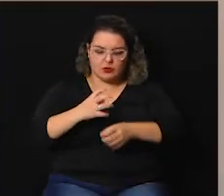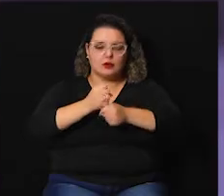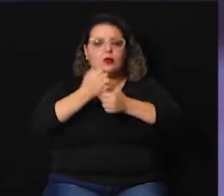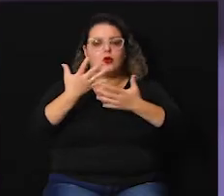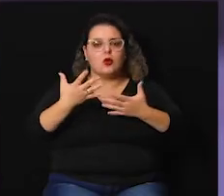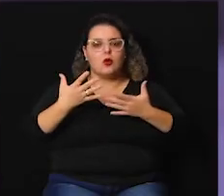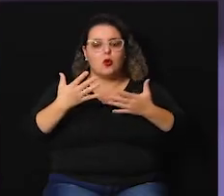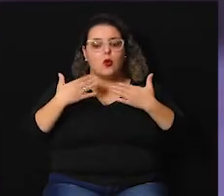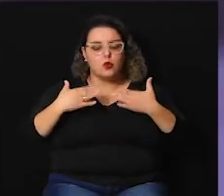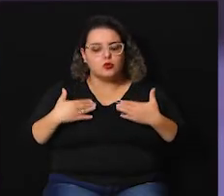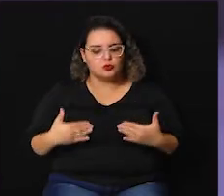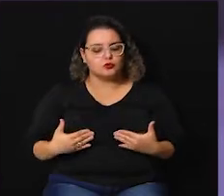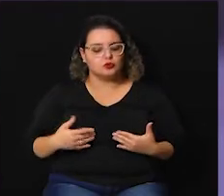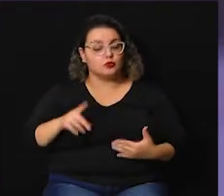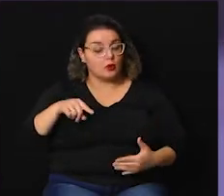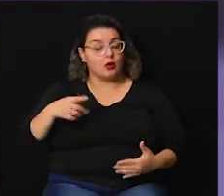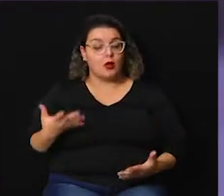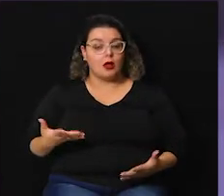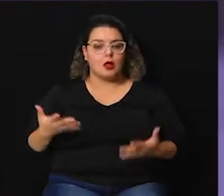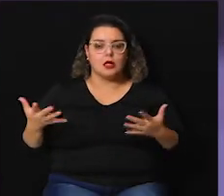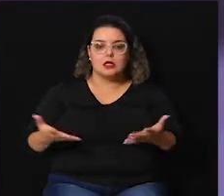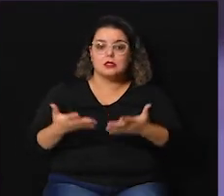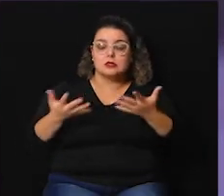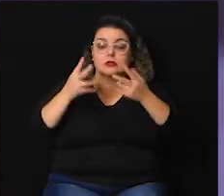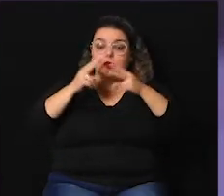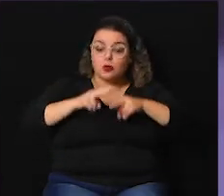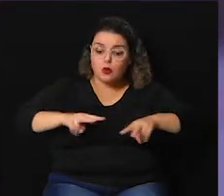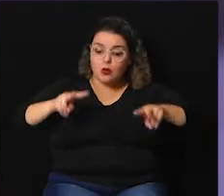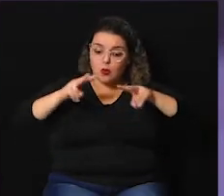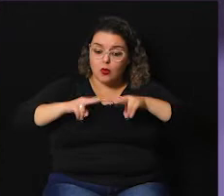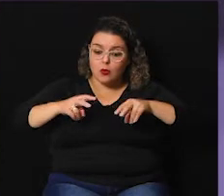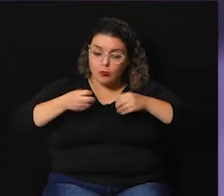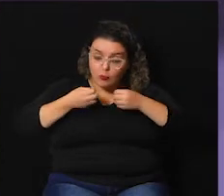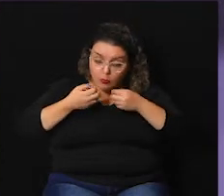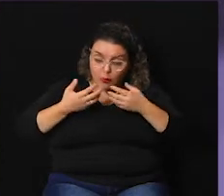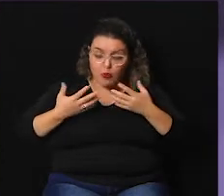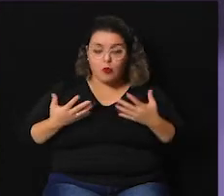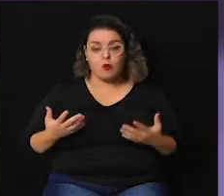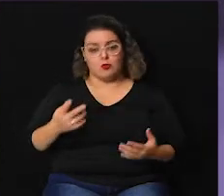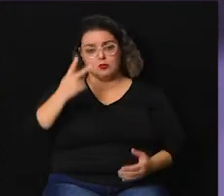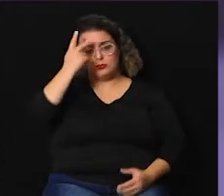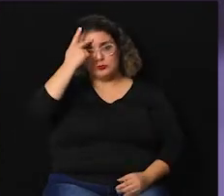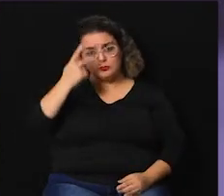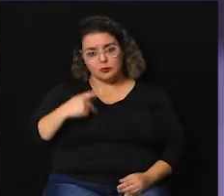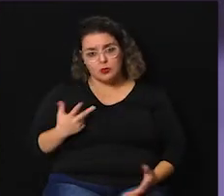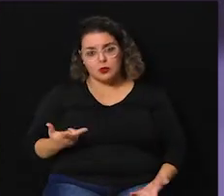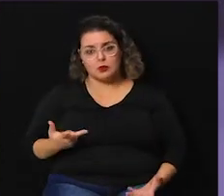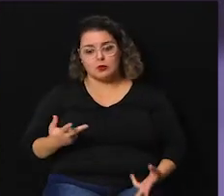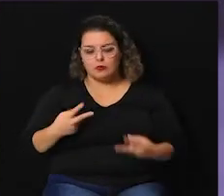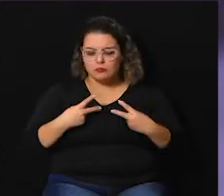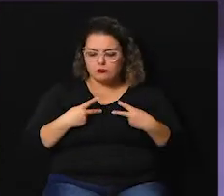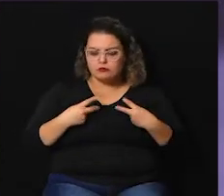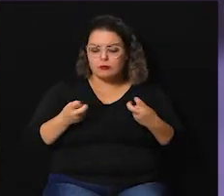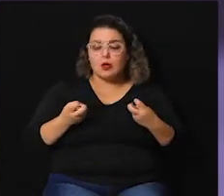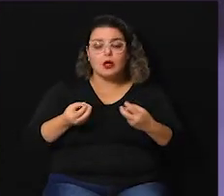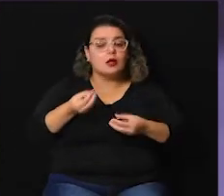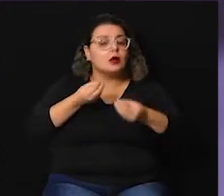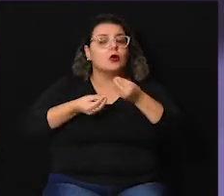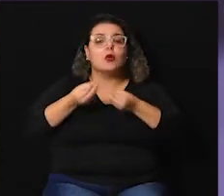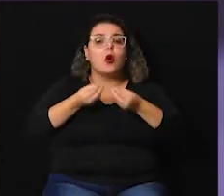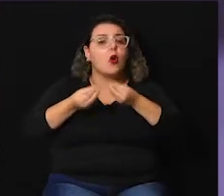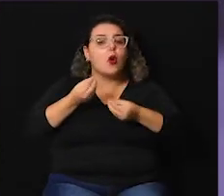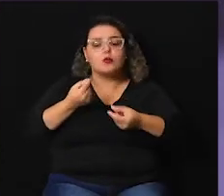sou. Incentivar um olhar mais generoso sobre si mesmo e até a perspectiva de como